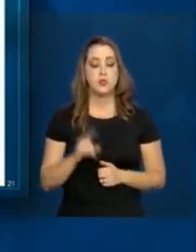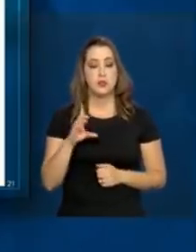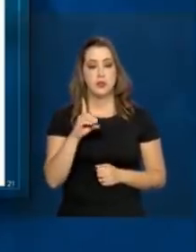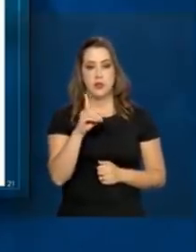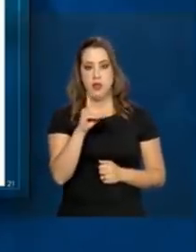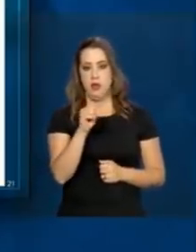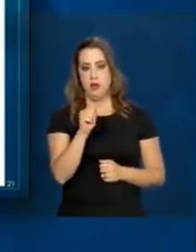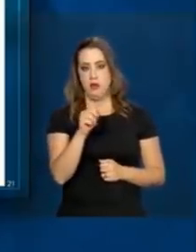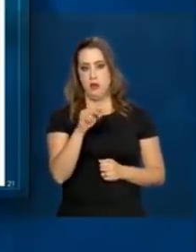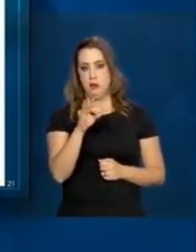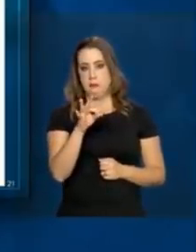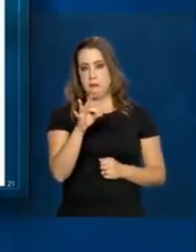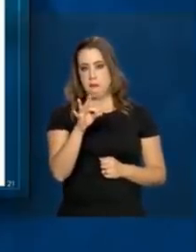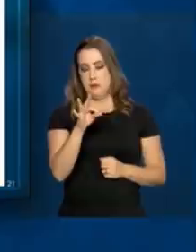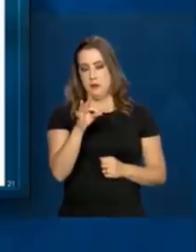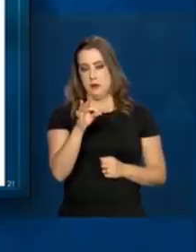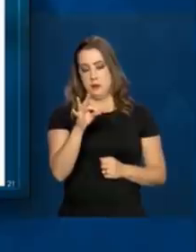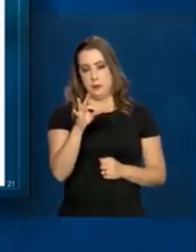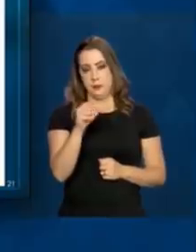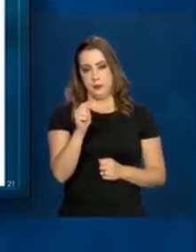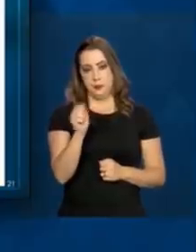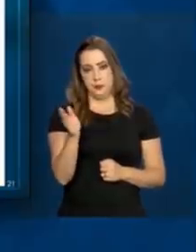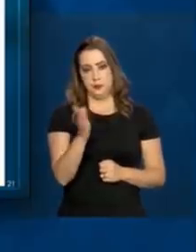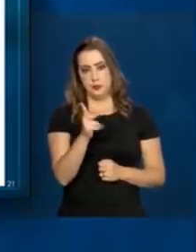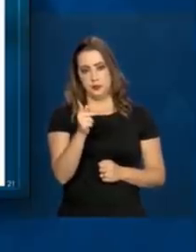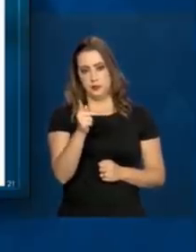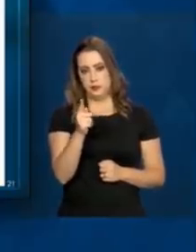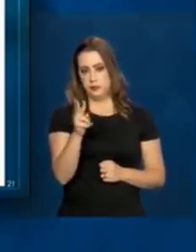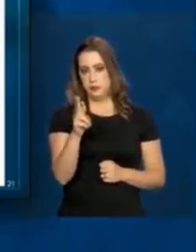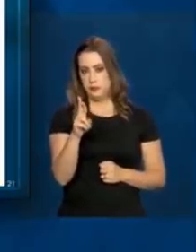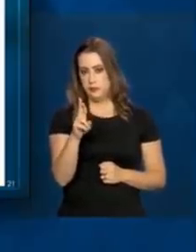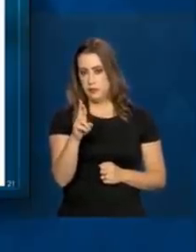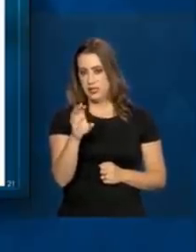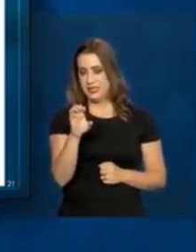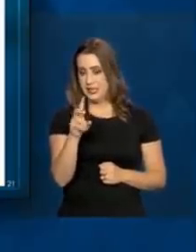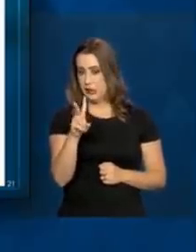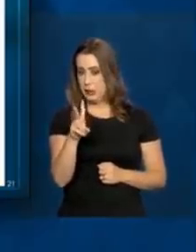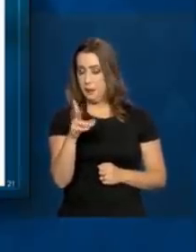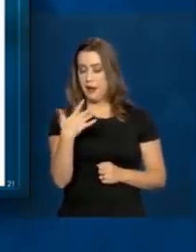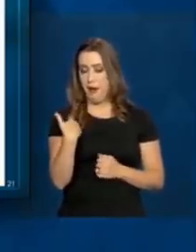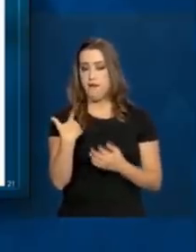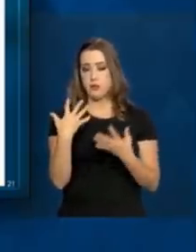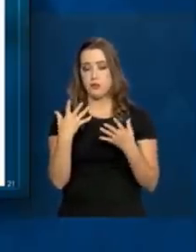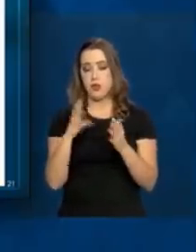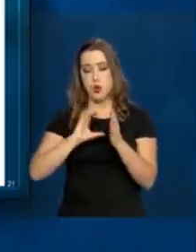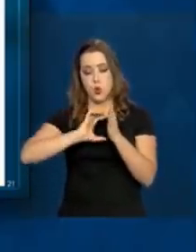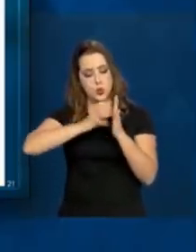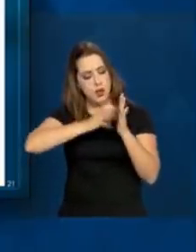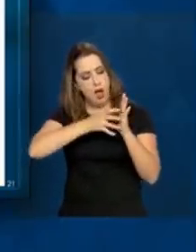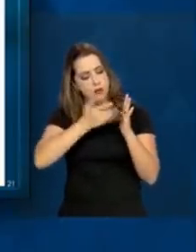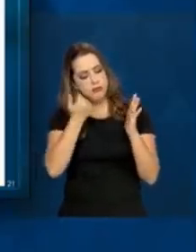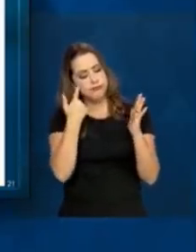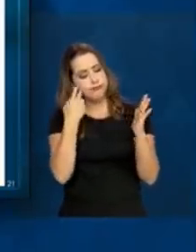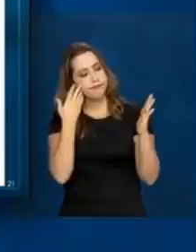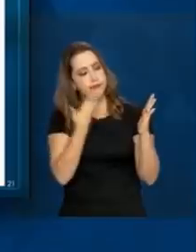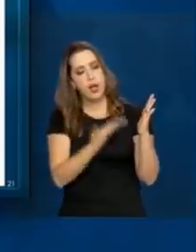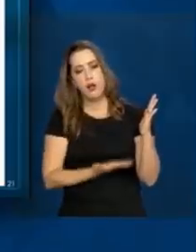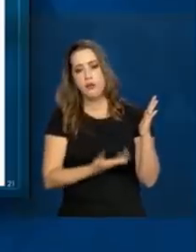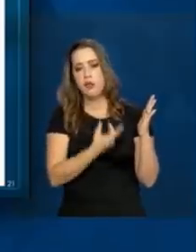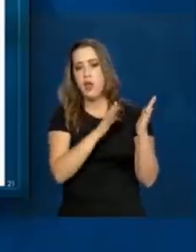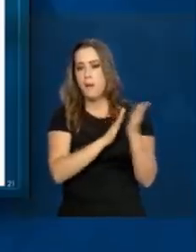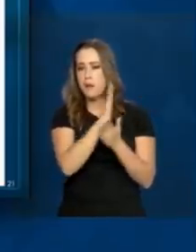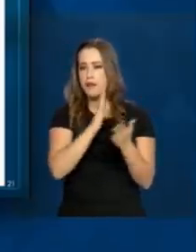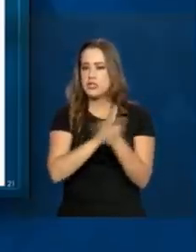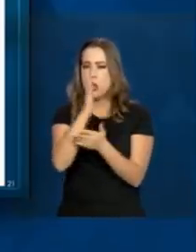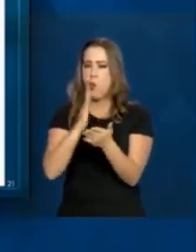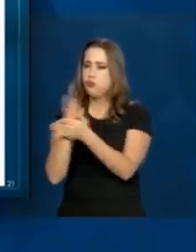Dataprev, ela pegou a base completa do Cadastro Único e ela fez a aprovação